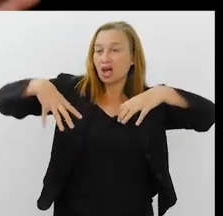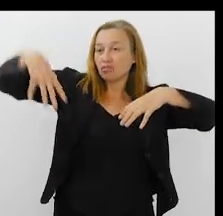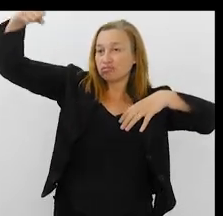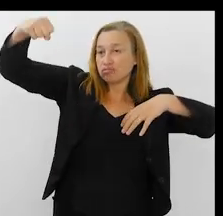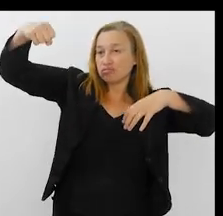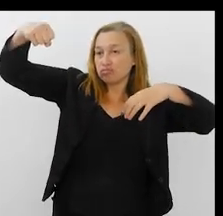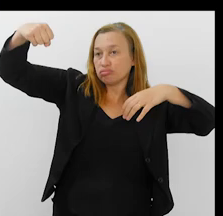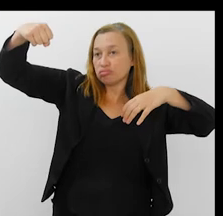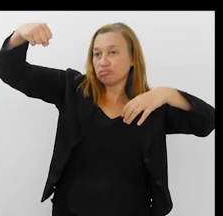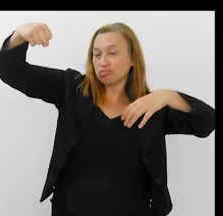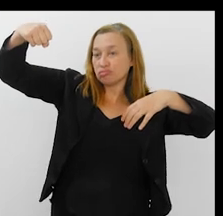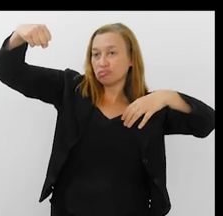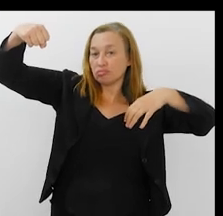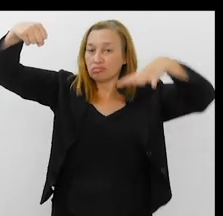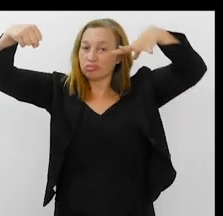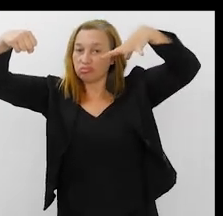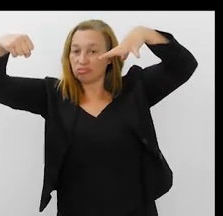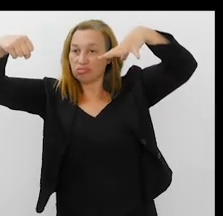tenho...